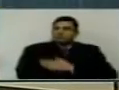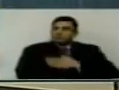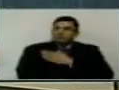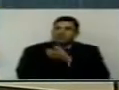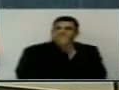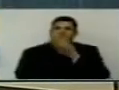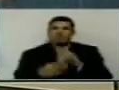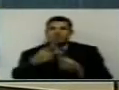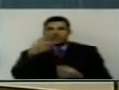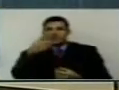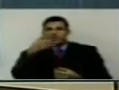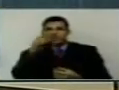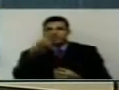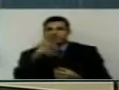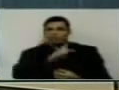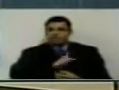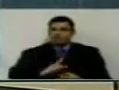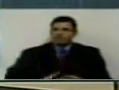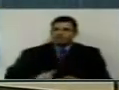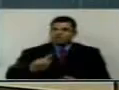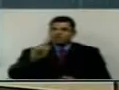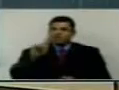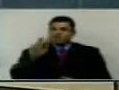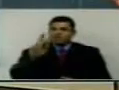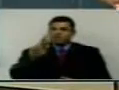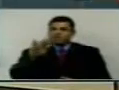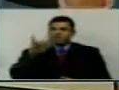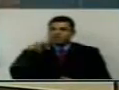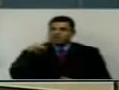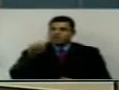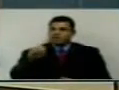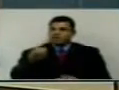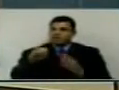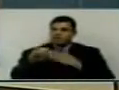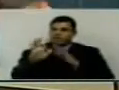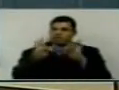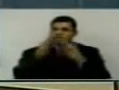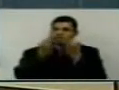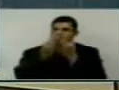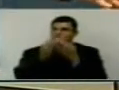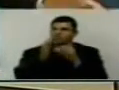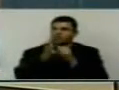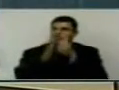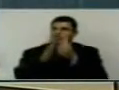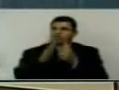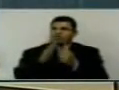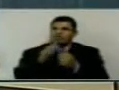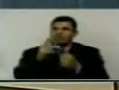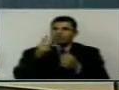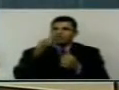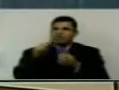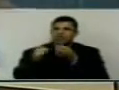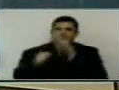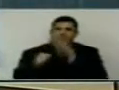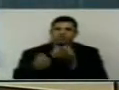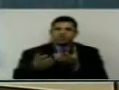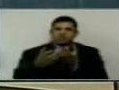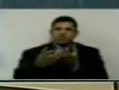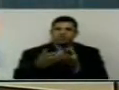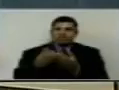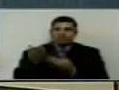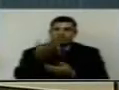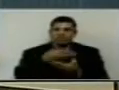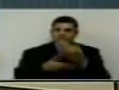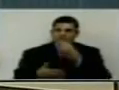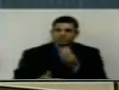que fui ser presidente do Grêmio, do Centro Acadêmico da minha faculdade, no meu primeiro período, e que tracei toda